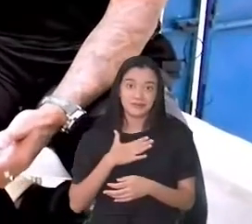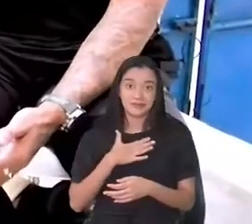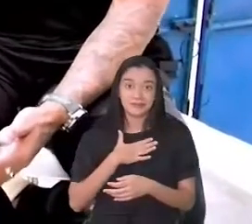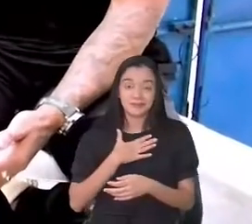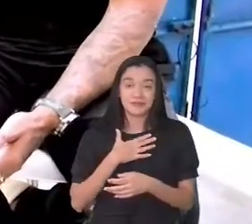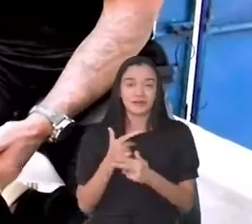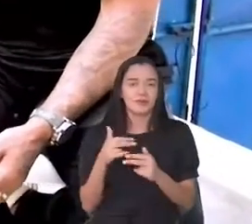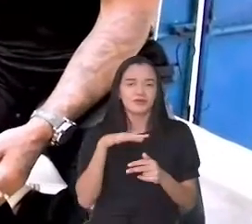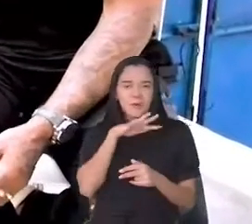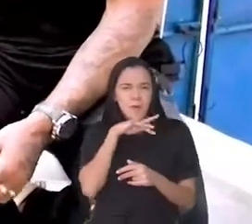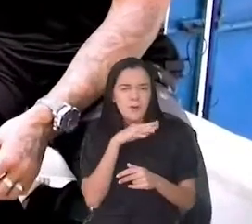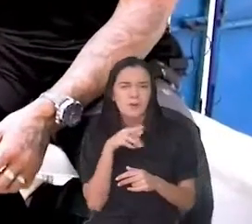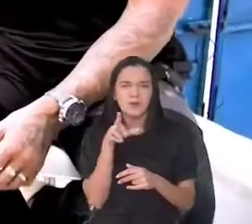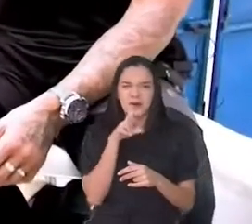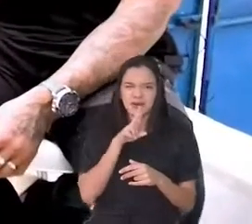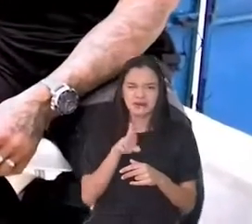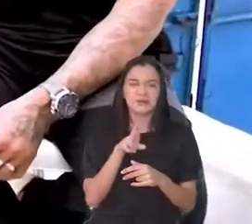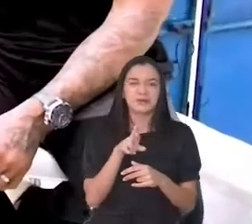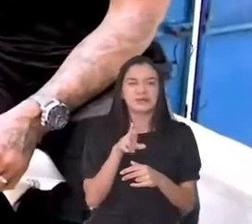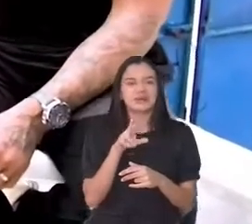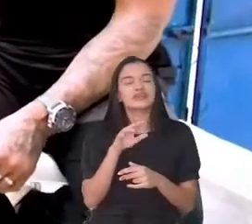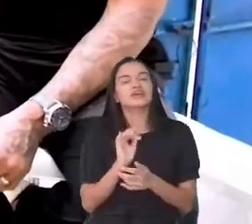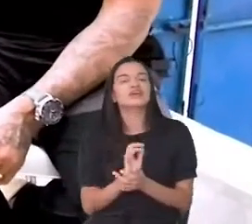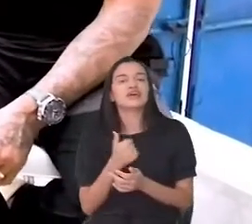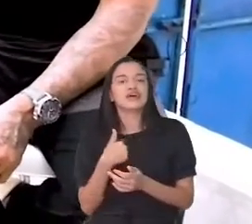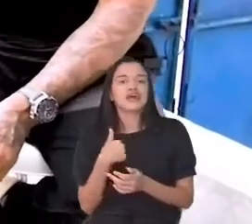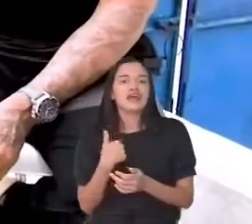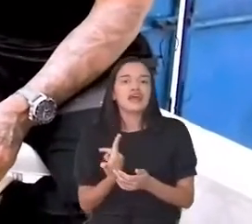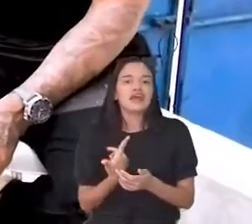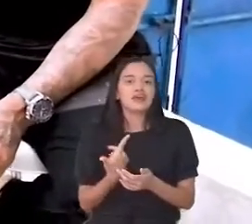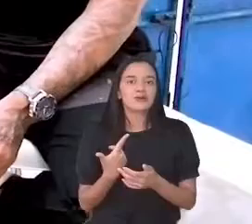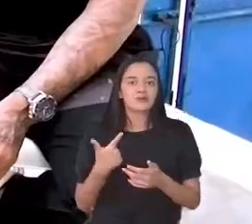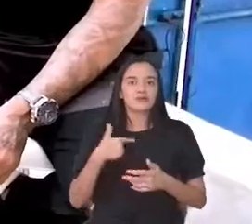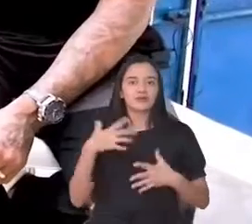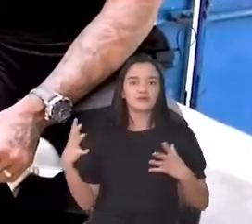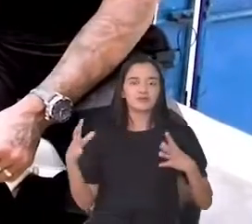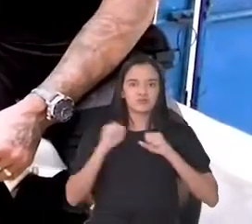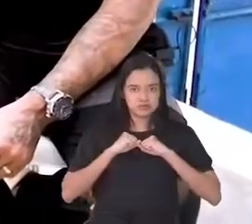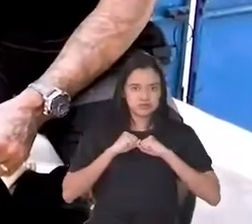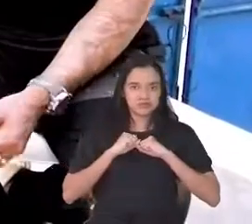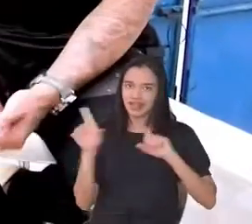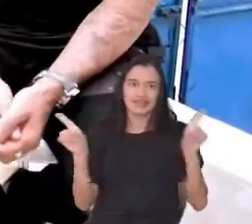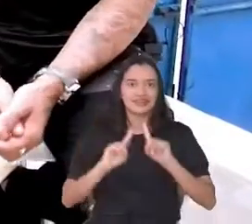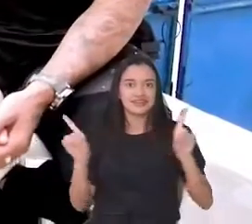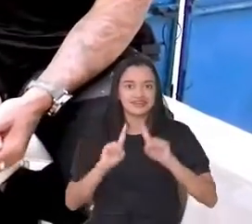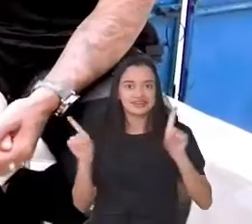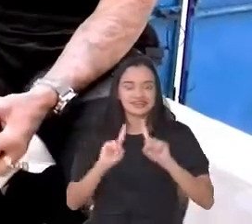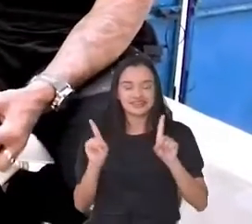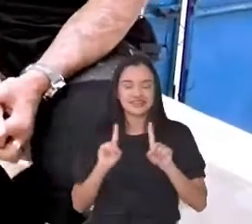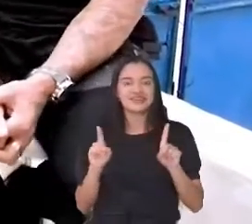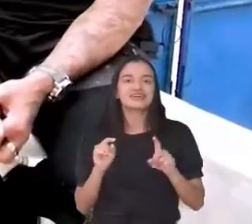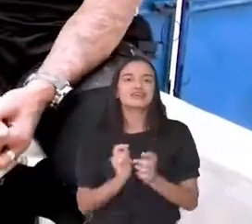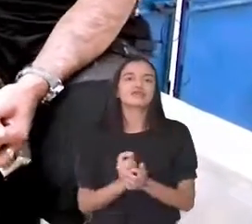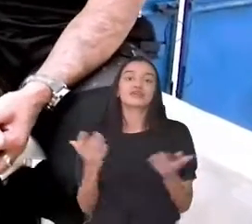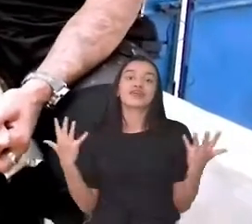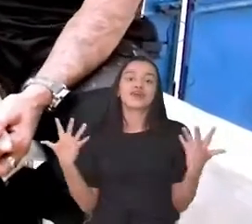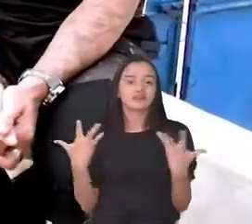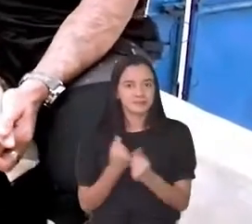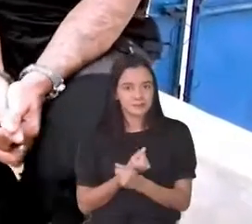ruim, que eu tenho que dar uma resposta incisiva, porque eu não sou muito de filtrar, não. Mas nesse caso aqui, ó, chuchu beleza. Excelente.